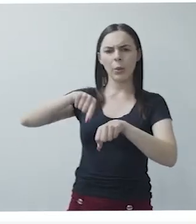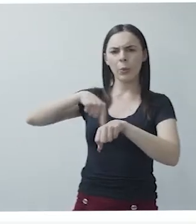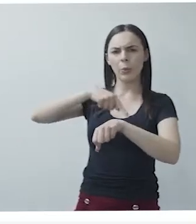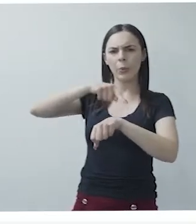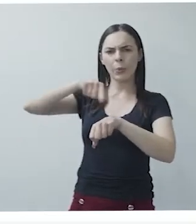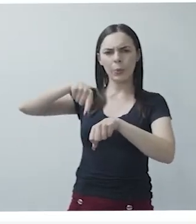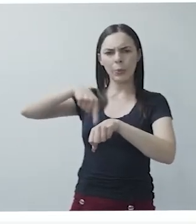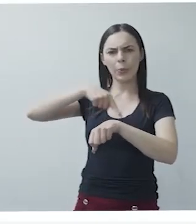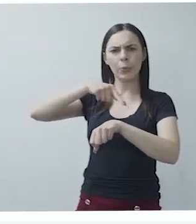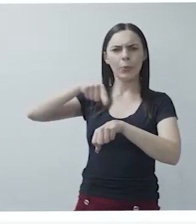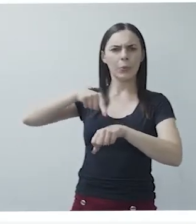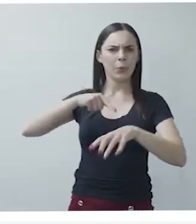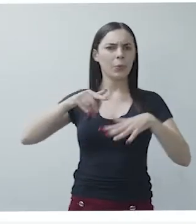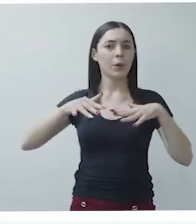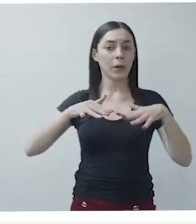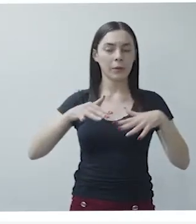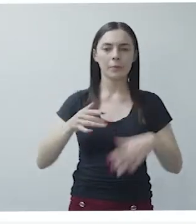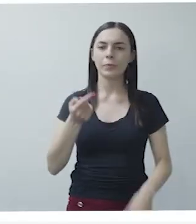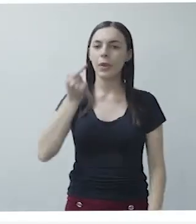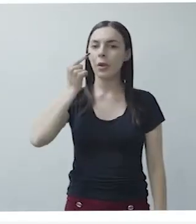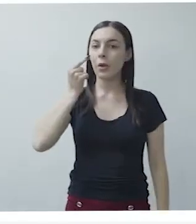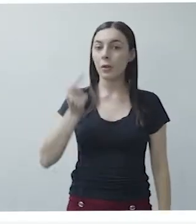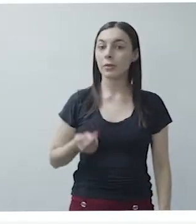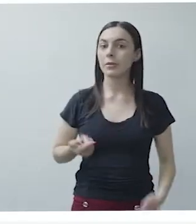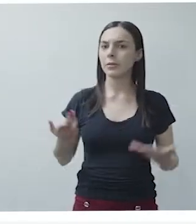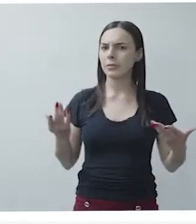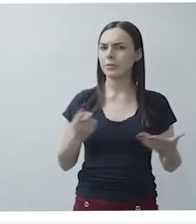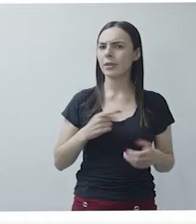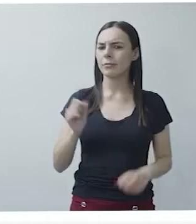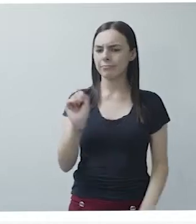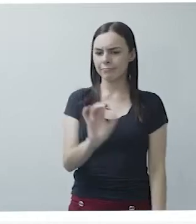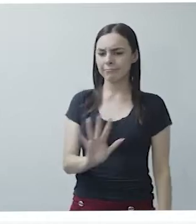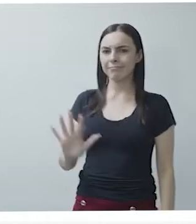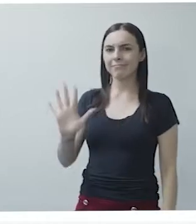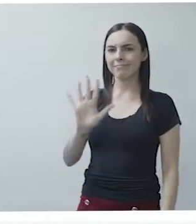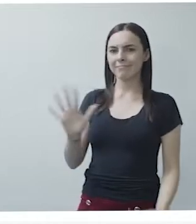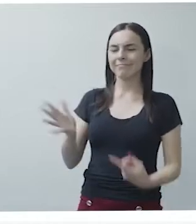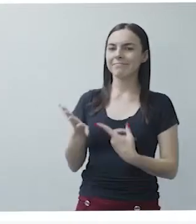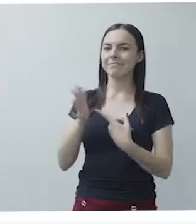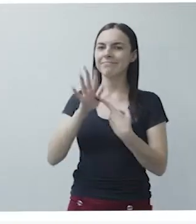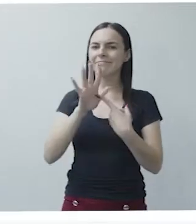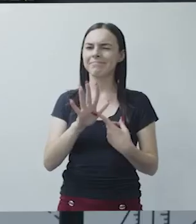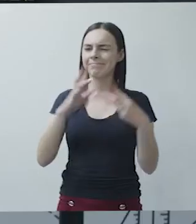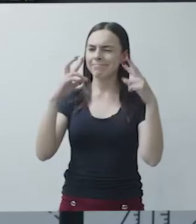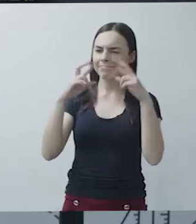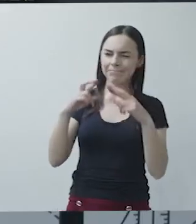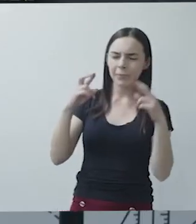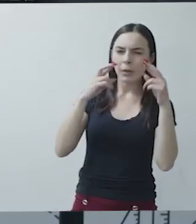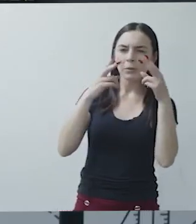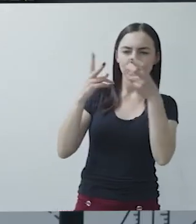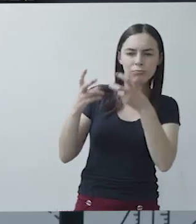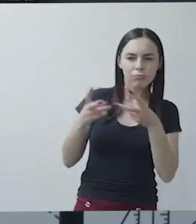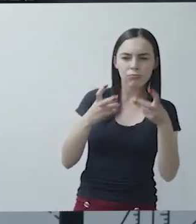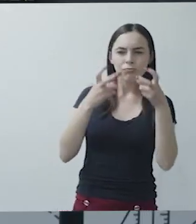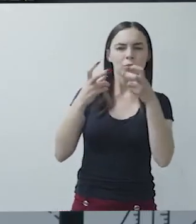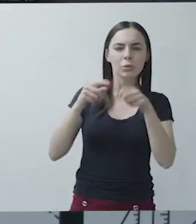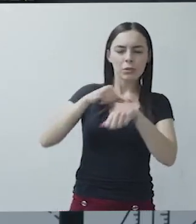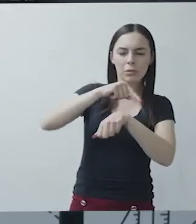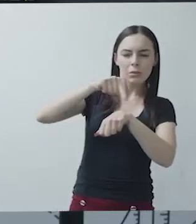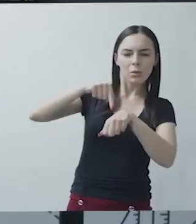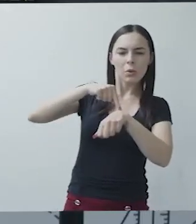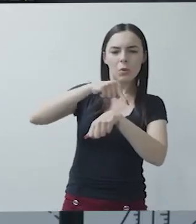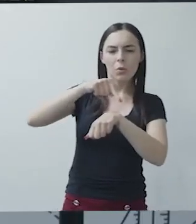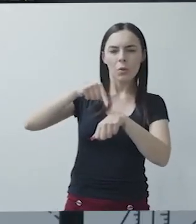das Horas. Muito bem! Olha aqui, eu trouxe até uma imagem, né? Para a gente observar ali também sobre a dança das